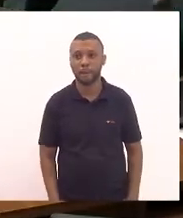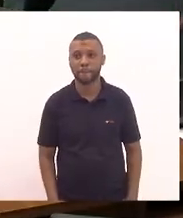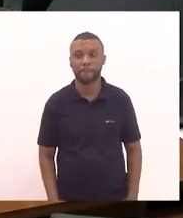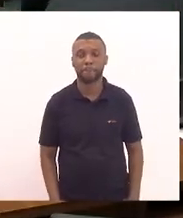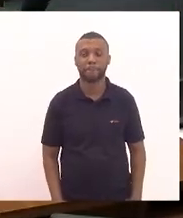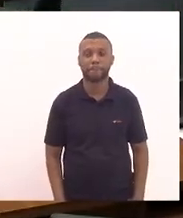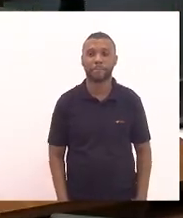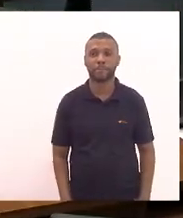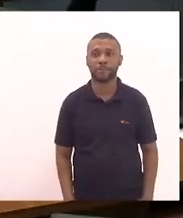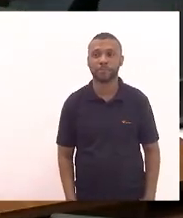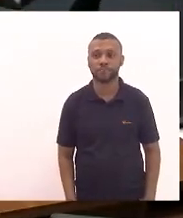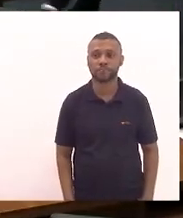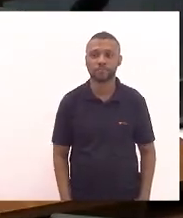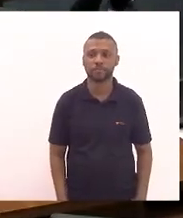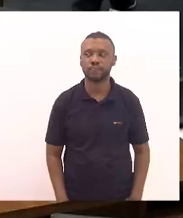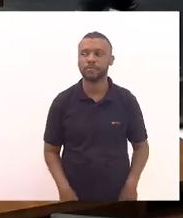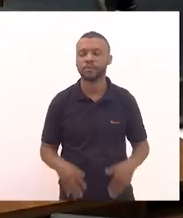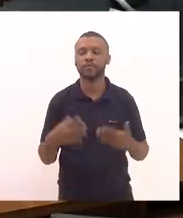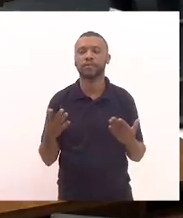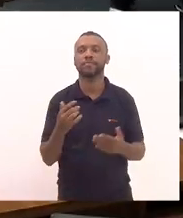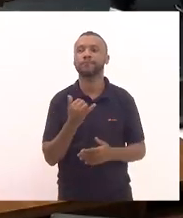Presidente.